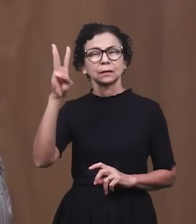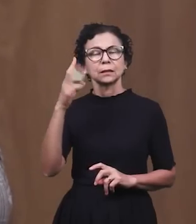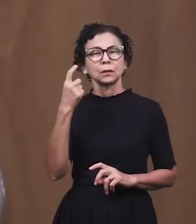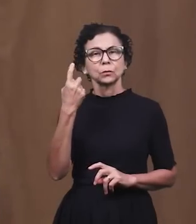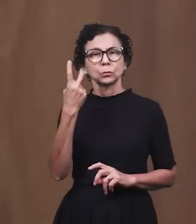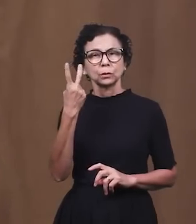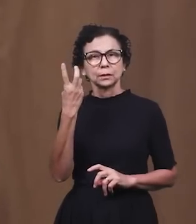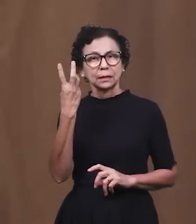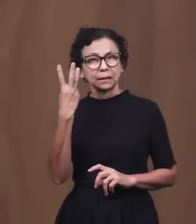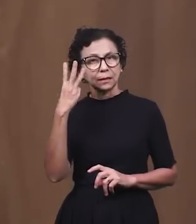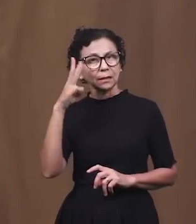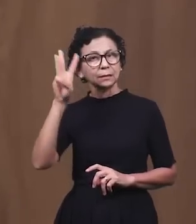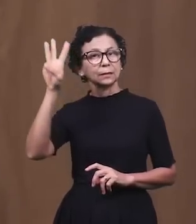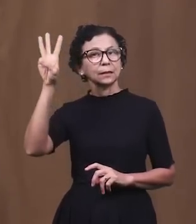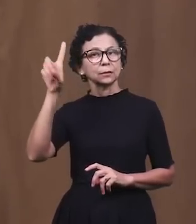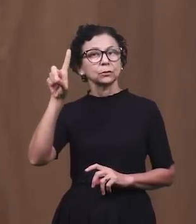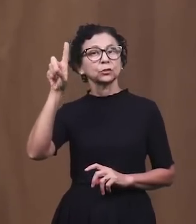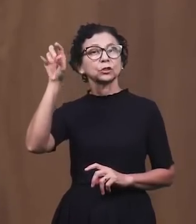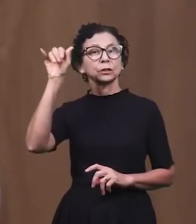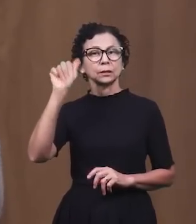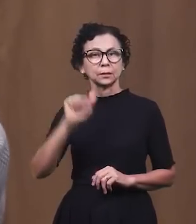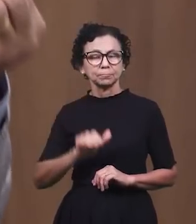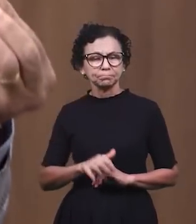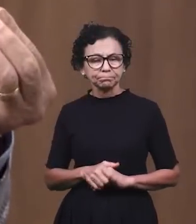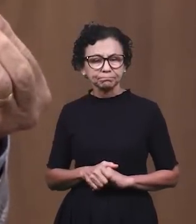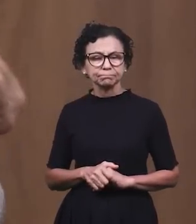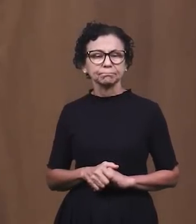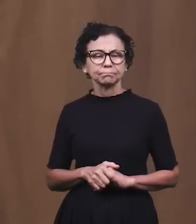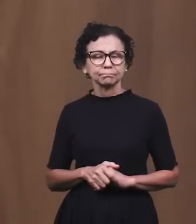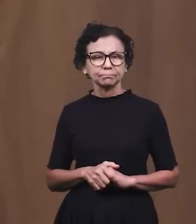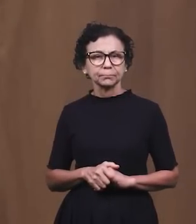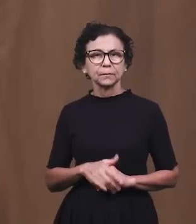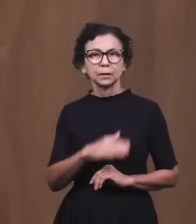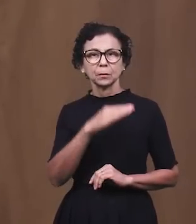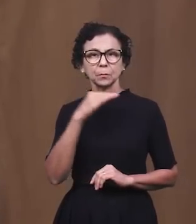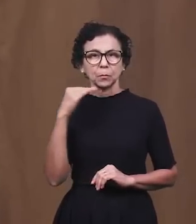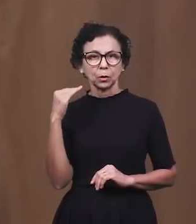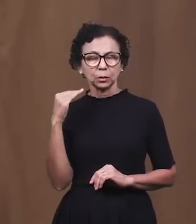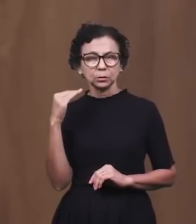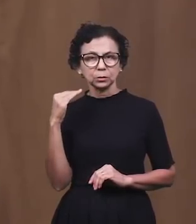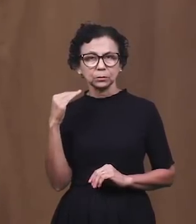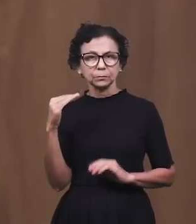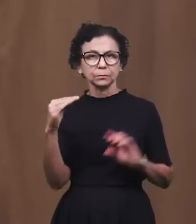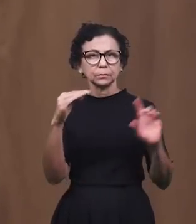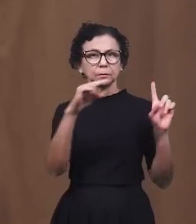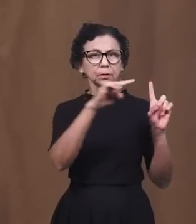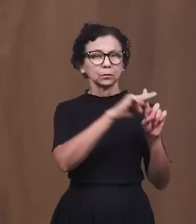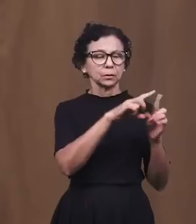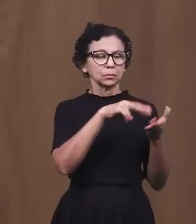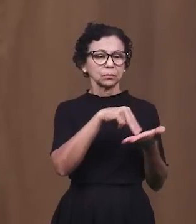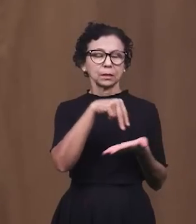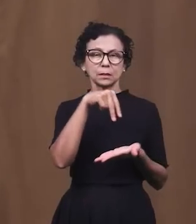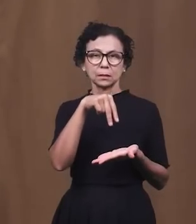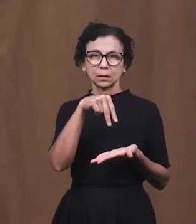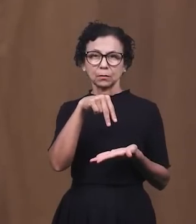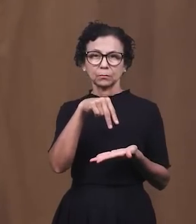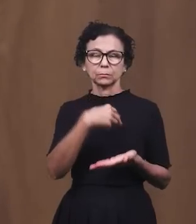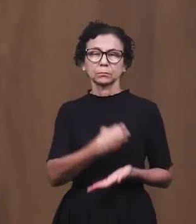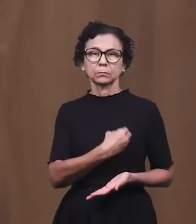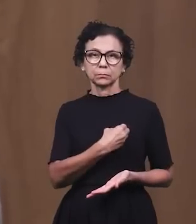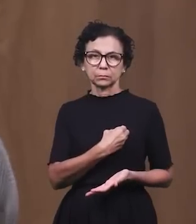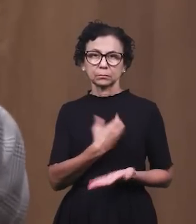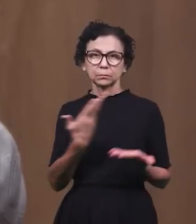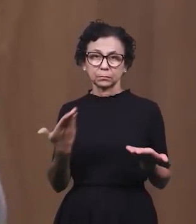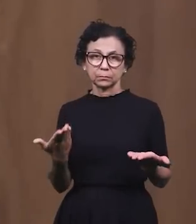daquela forma a figura do terceiro dia. Morte e ressurreição e tal. Morte